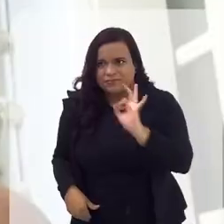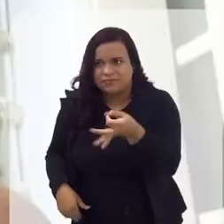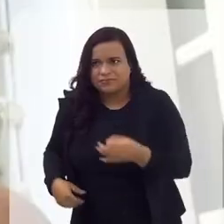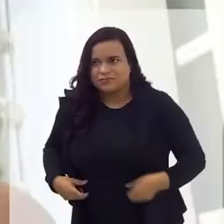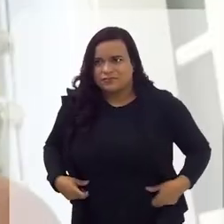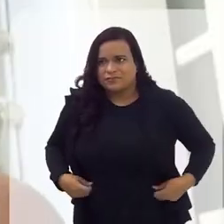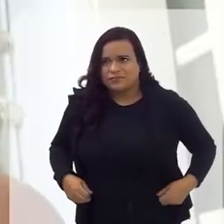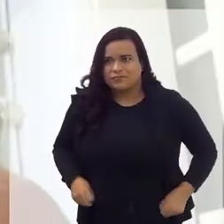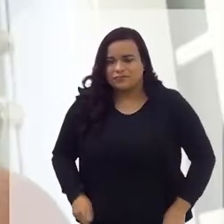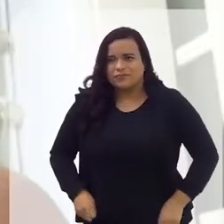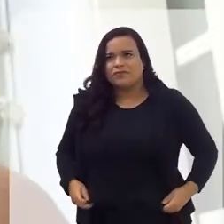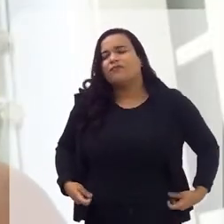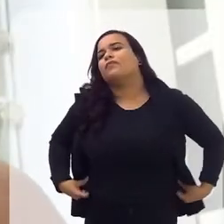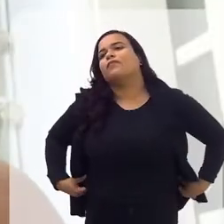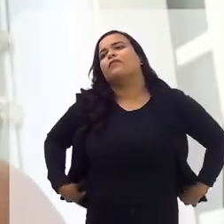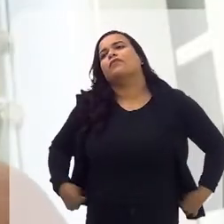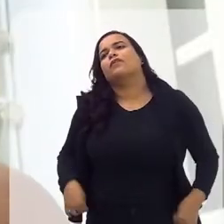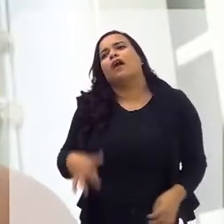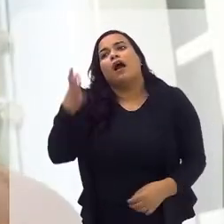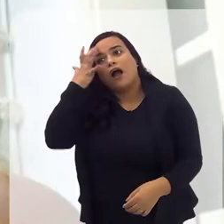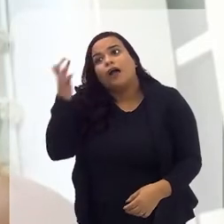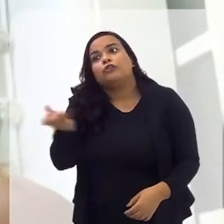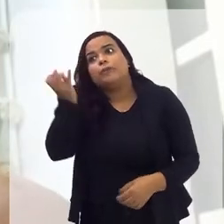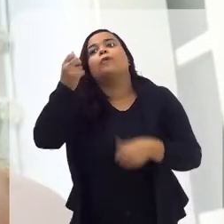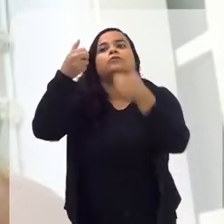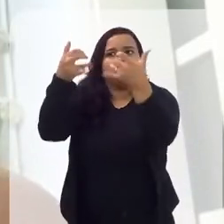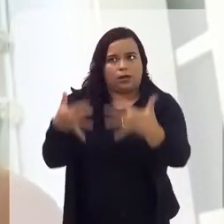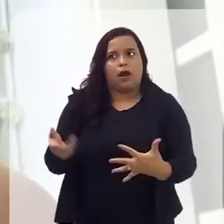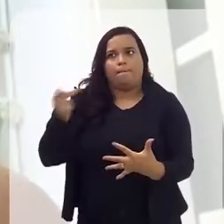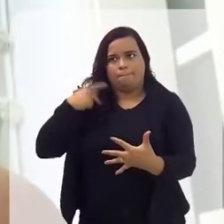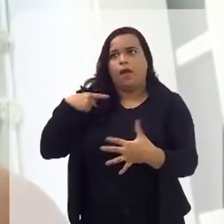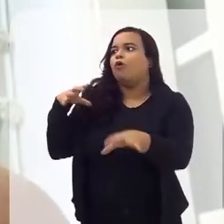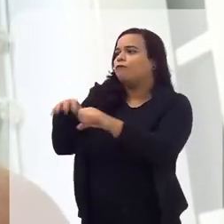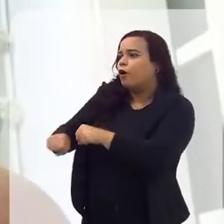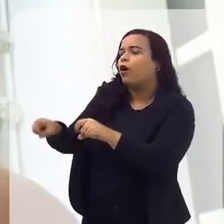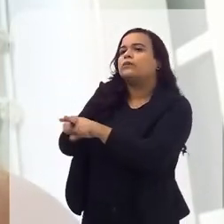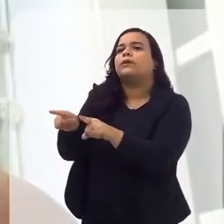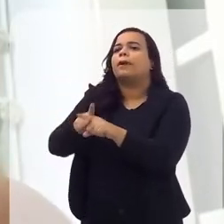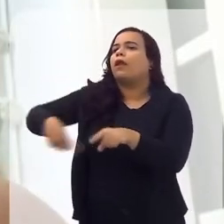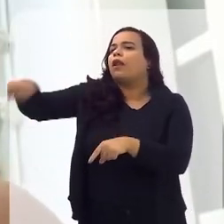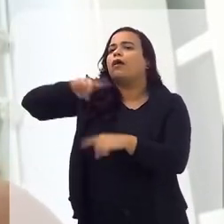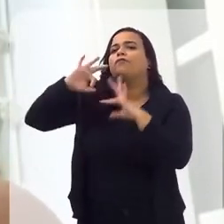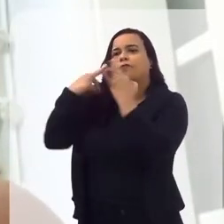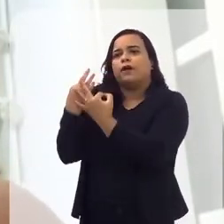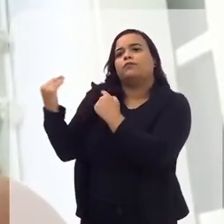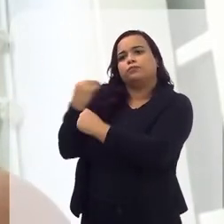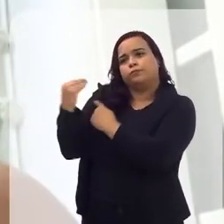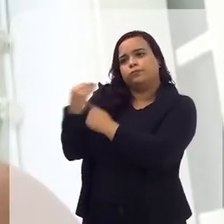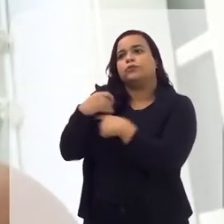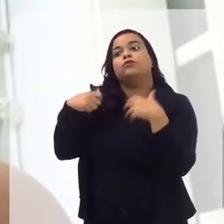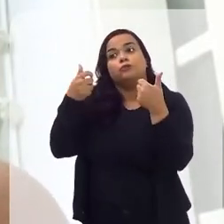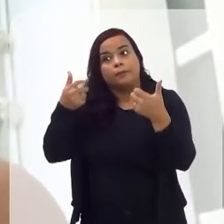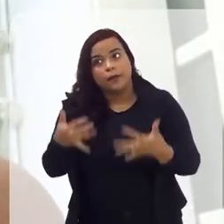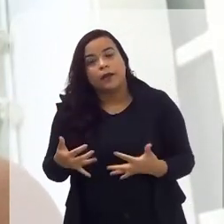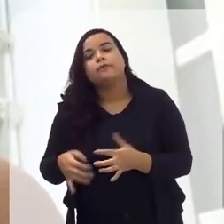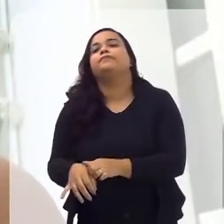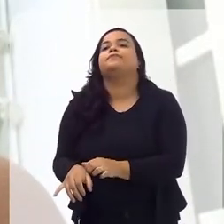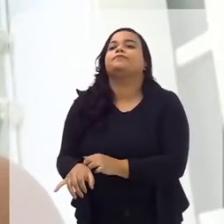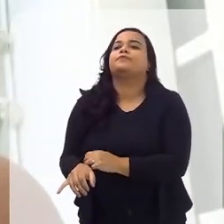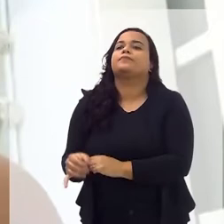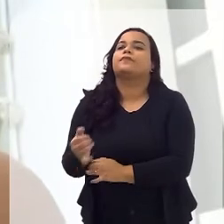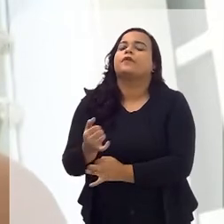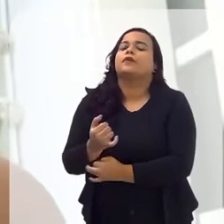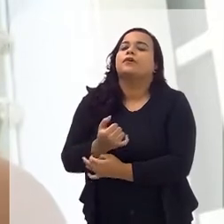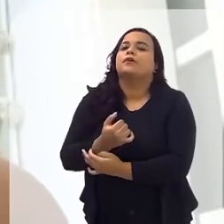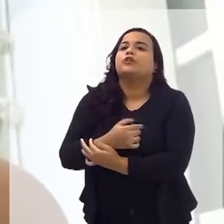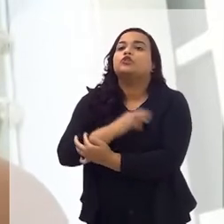corpo? Eu acho que é importante dizer, até pela minha formação, pela família e tudo mais, que como que essa coisa é entranhada